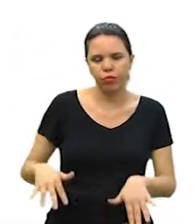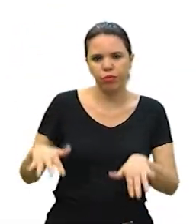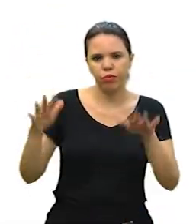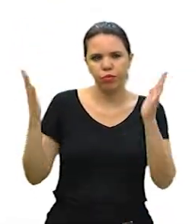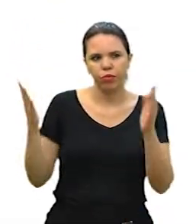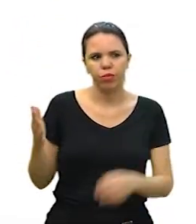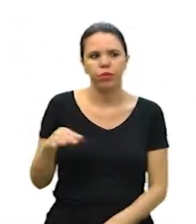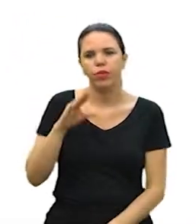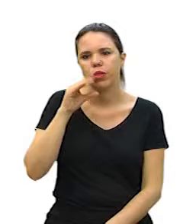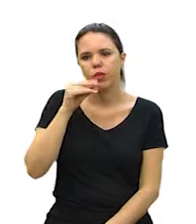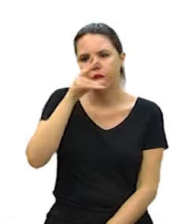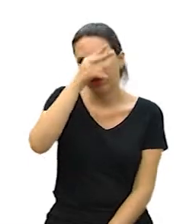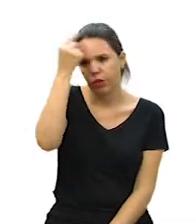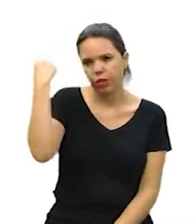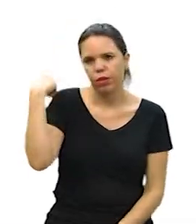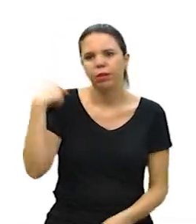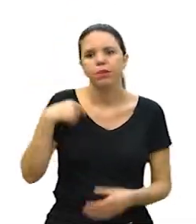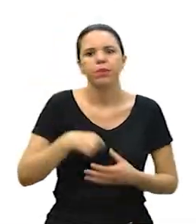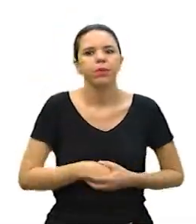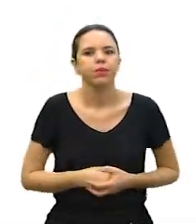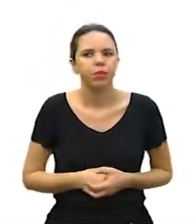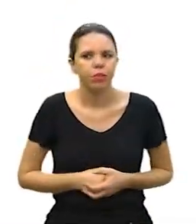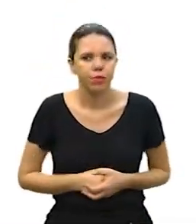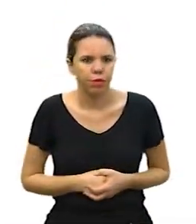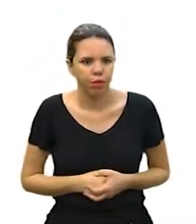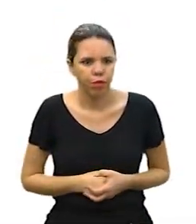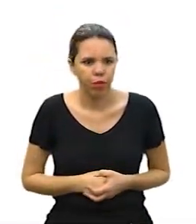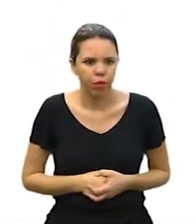idade, funcionário público,